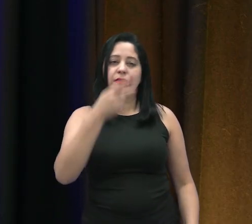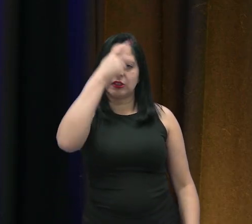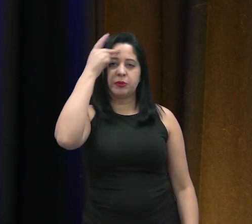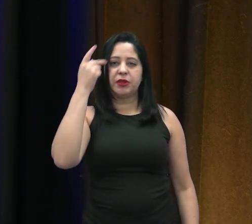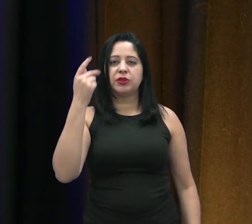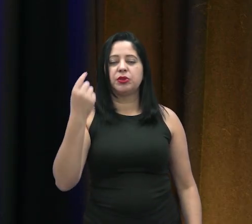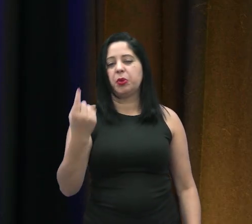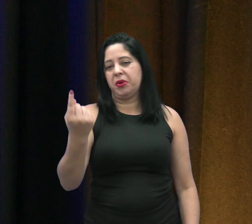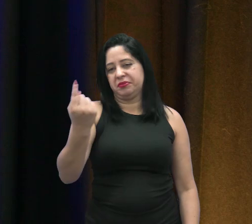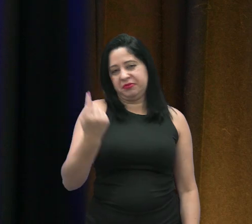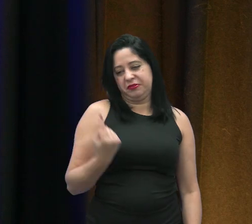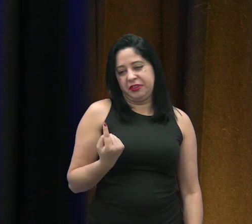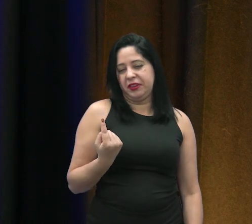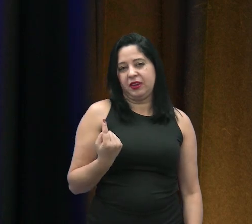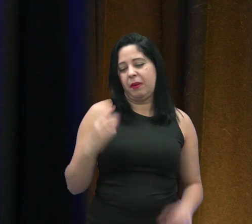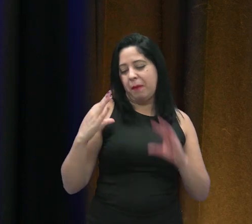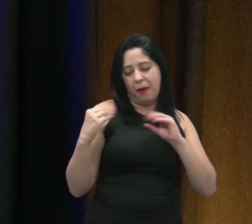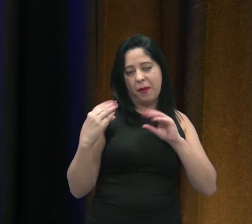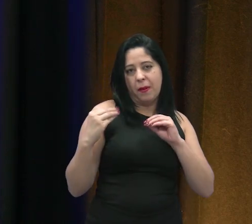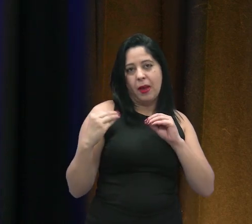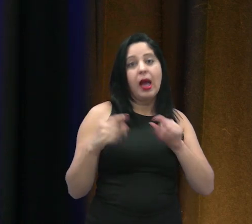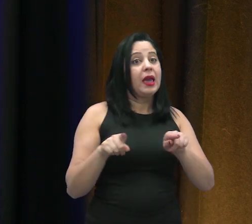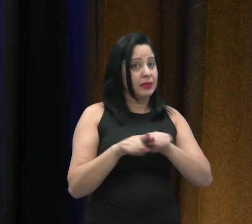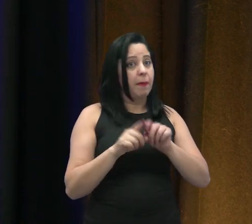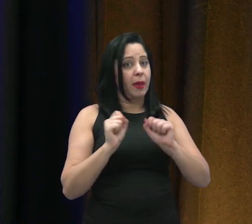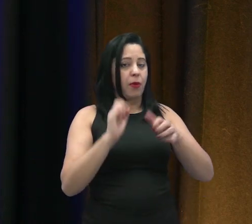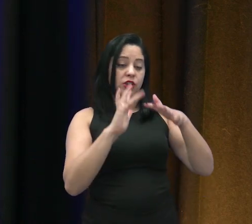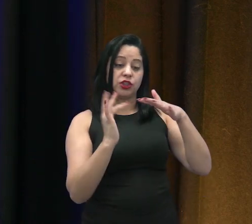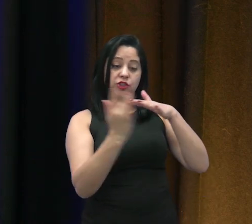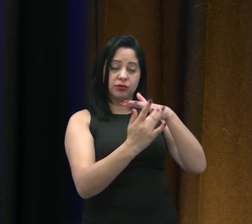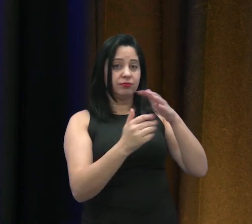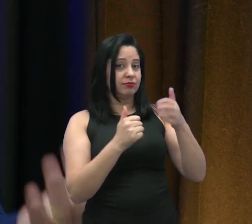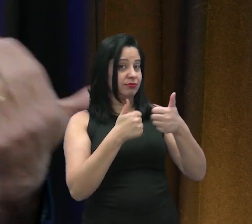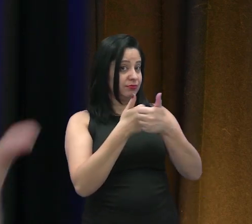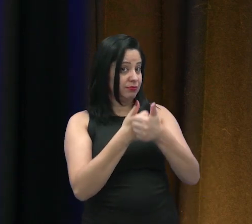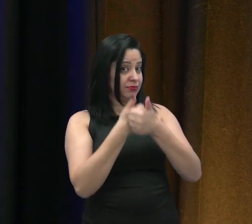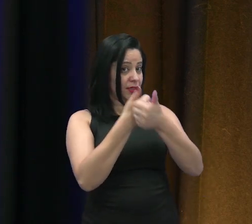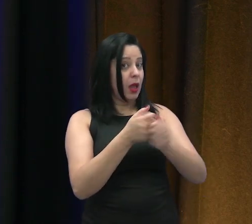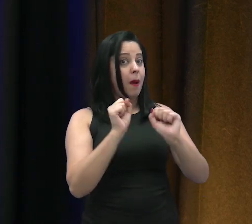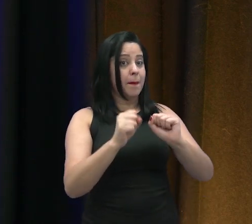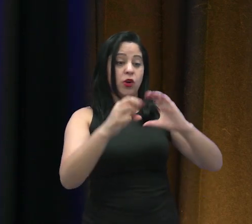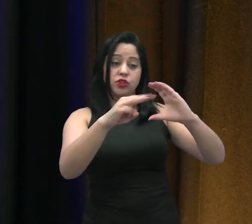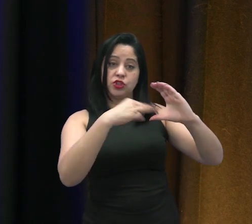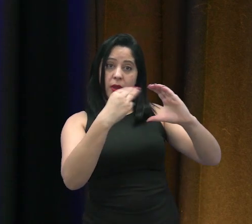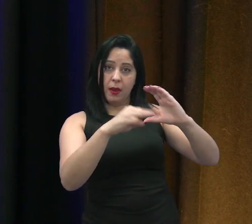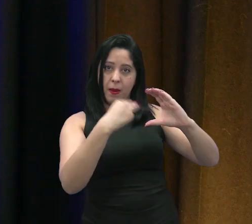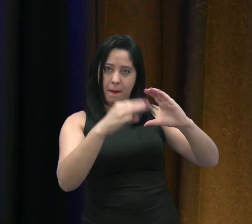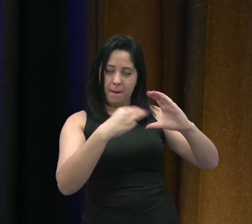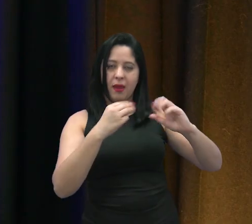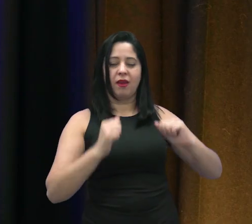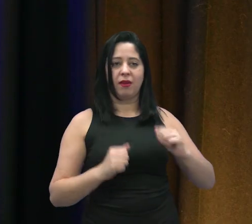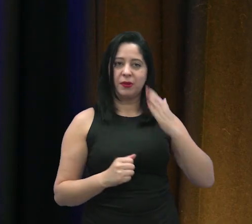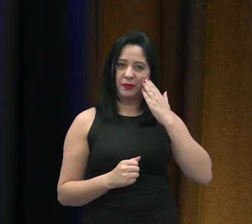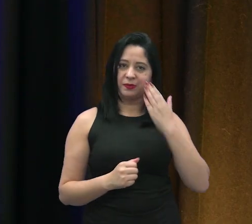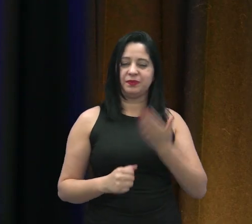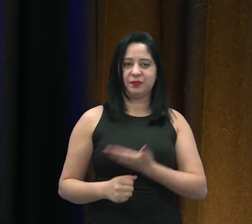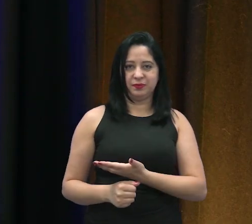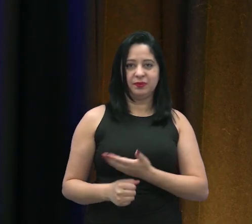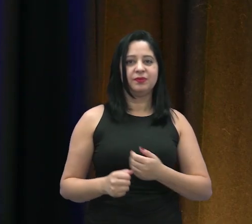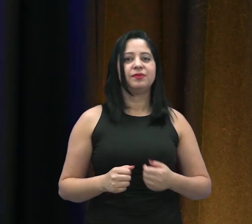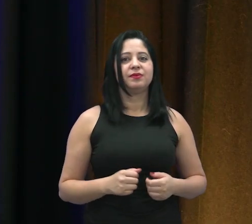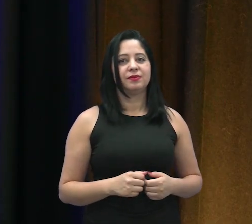acompanhar é seguir as páginas no Instagram, que é fernando.petite. Também pode mandar e-mail para a gente, que é o e-mail oficial da